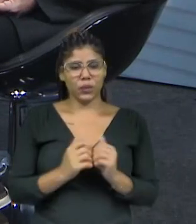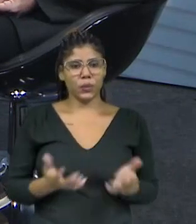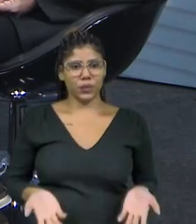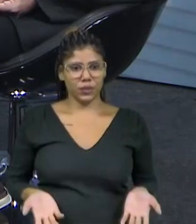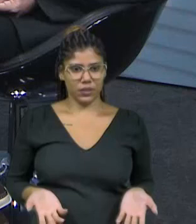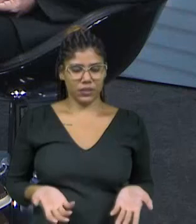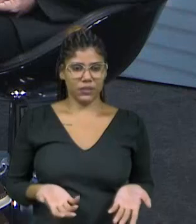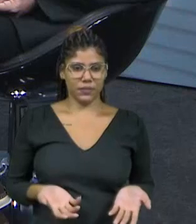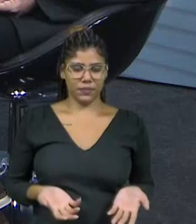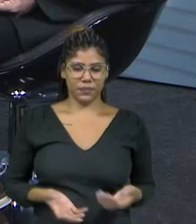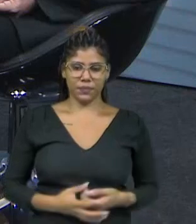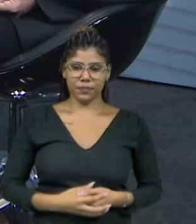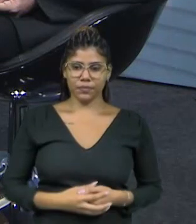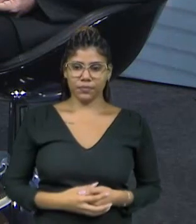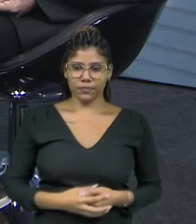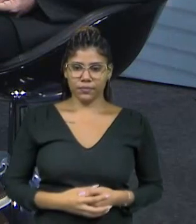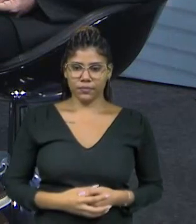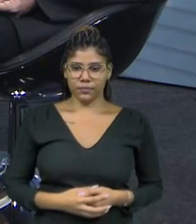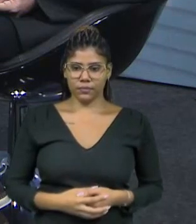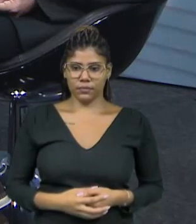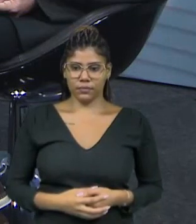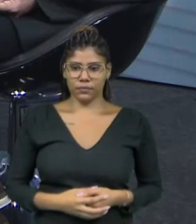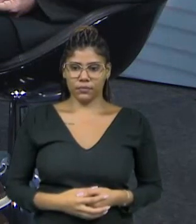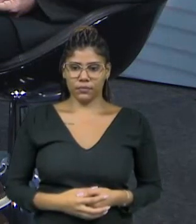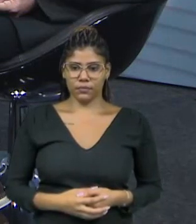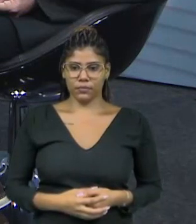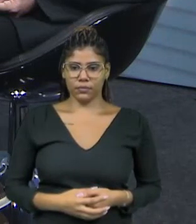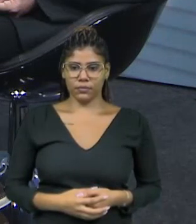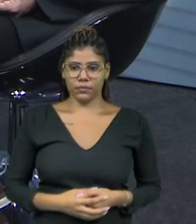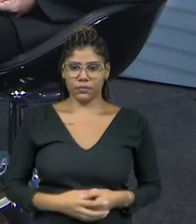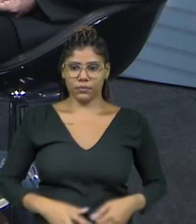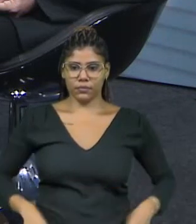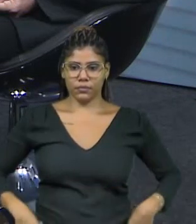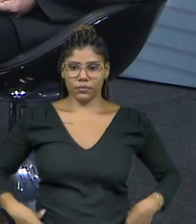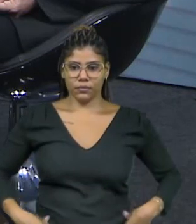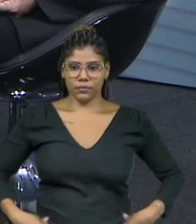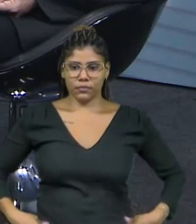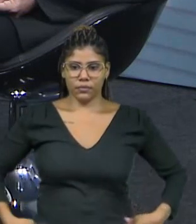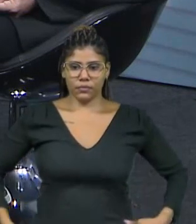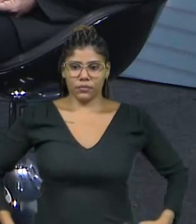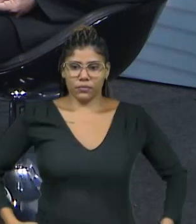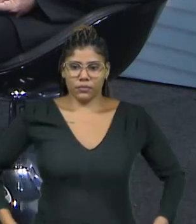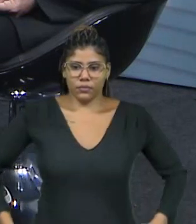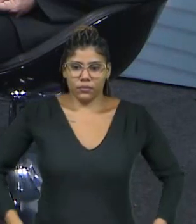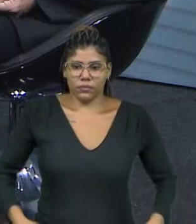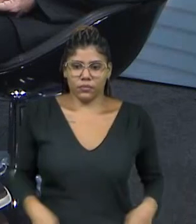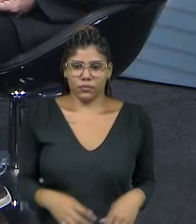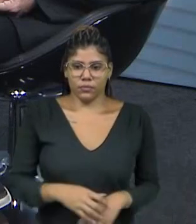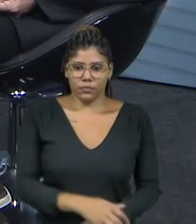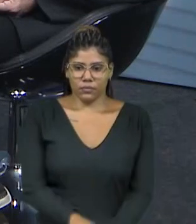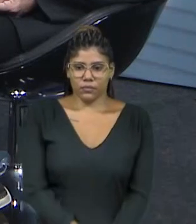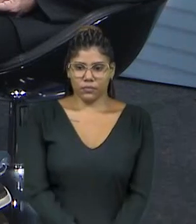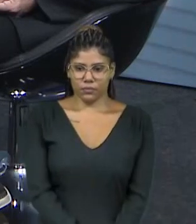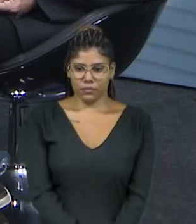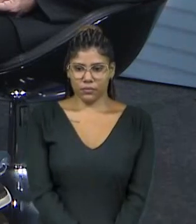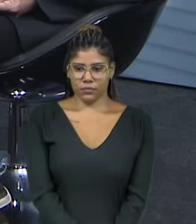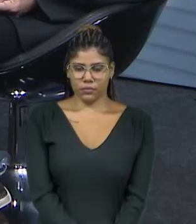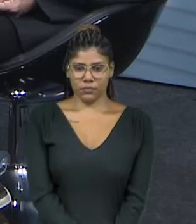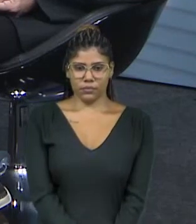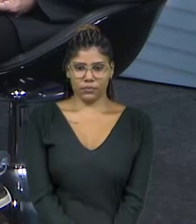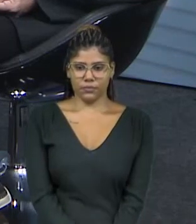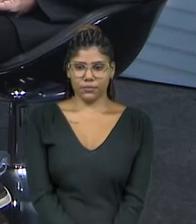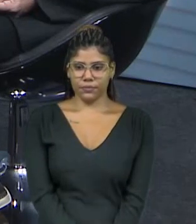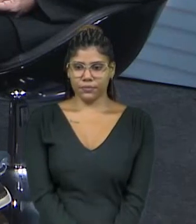um dos nossos programas é justamente feiras e exposições no estado, que isso gera... Né? E